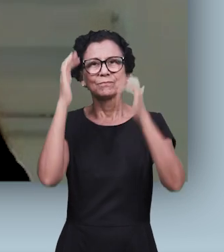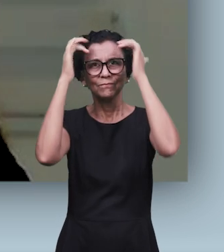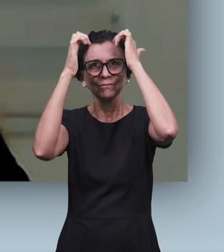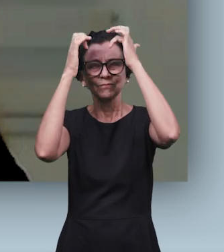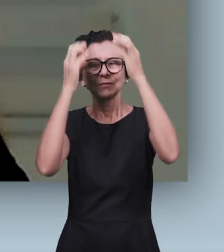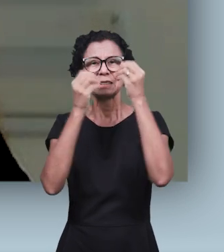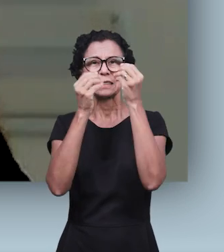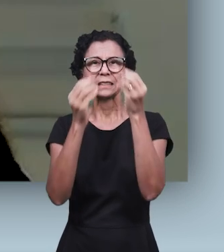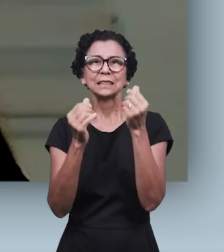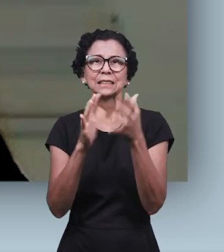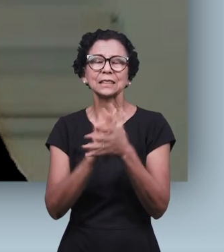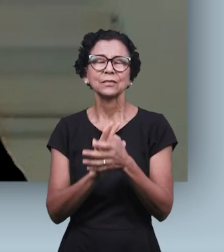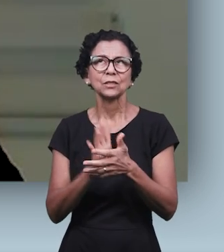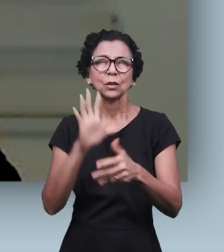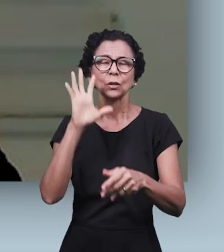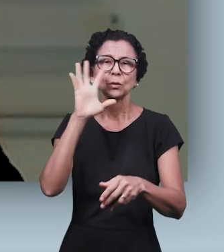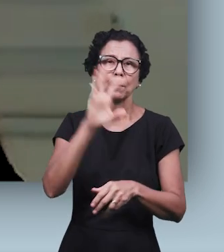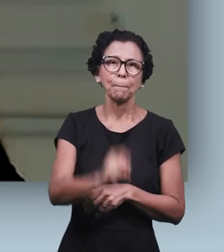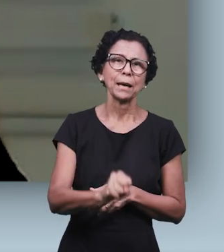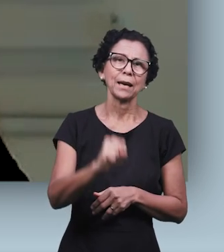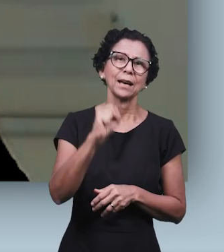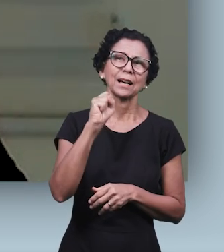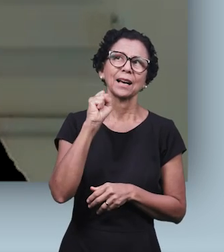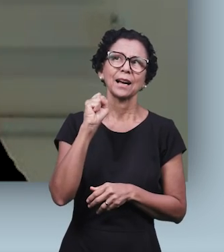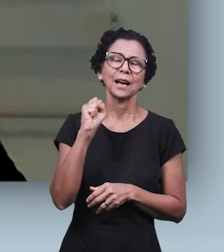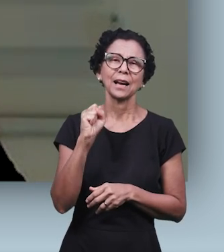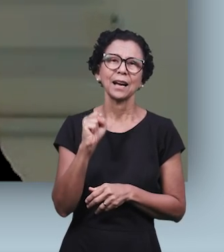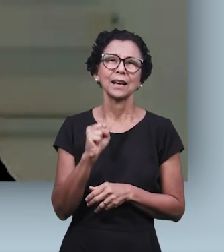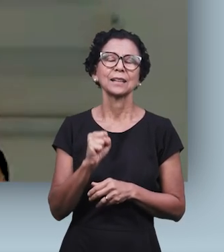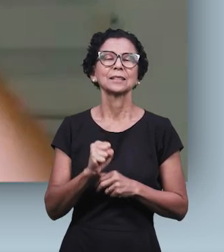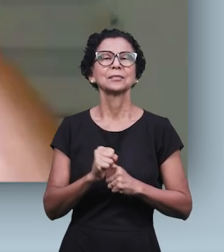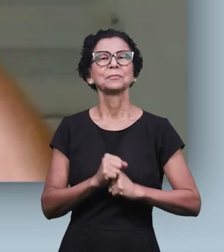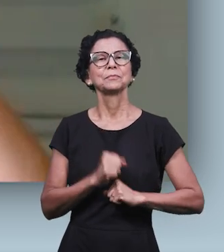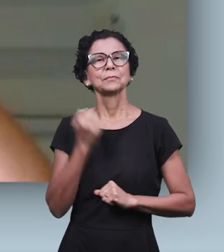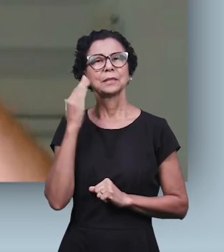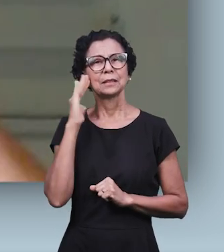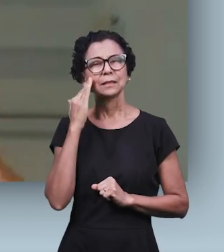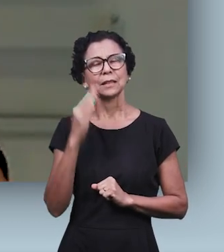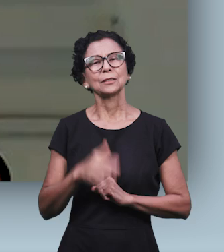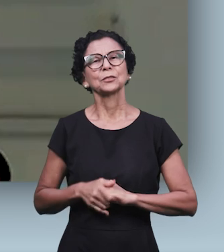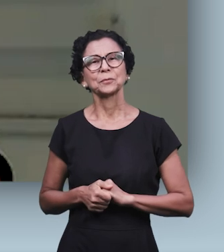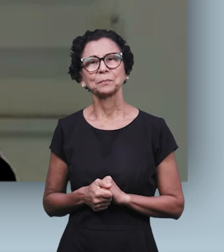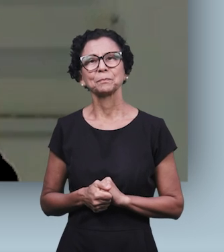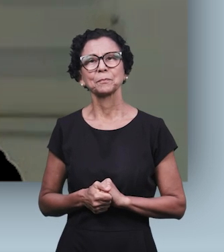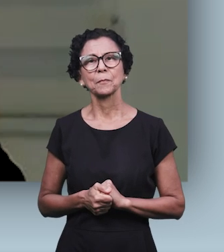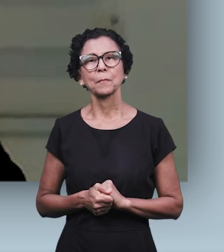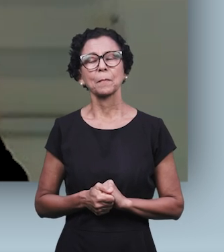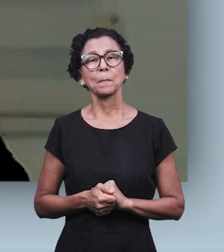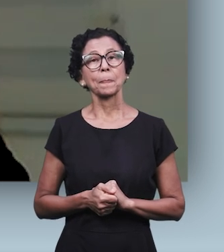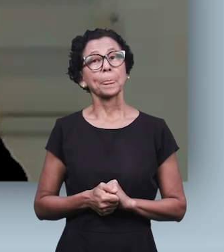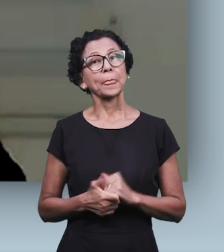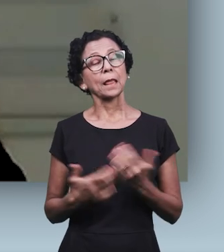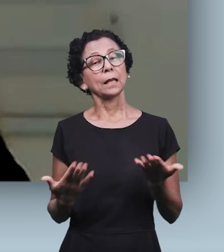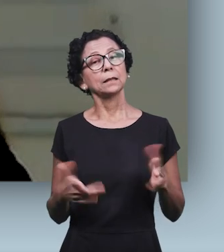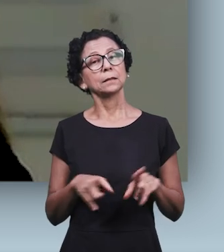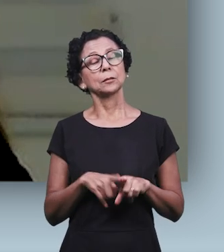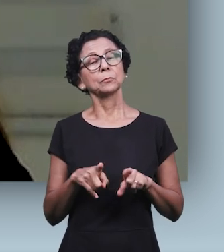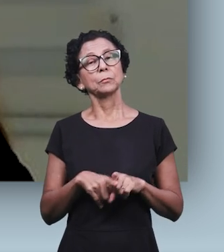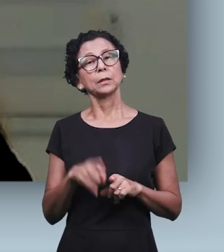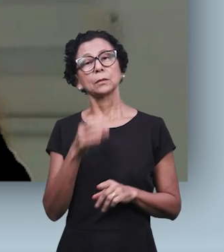sensível e elas, através do toque, elas conseguem assimilar melhor. Então, por isso também muitas vezes